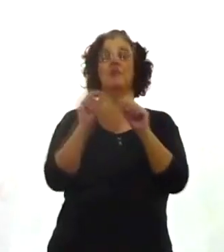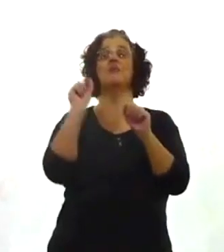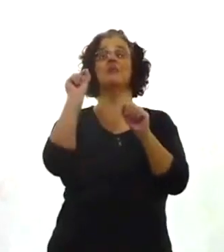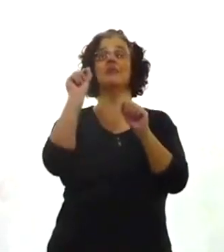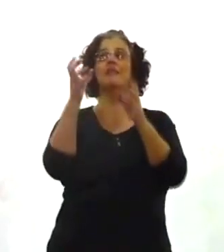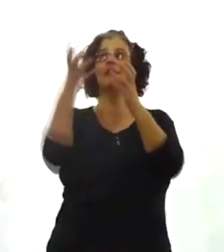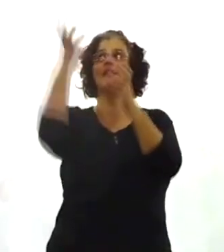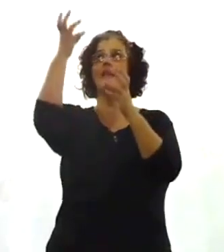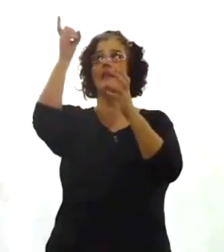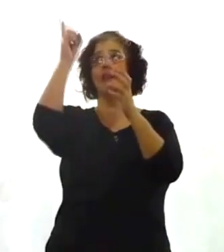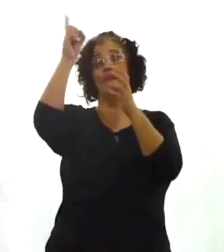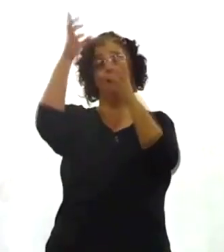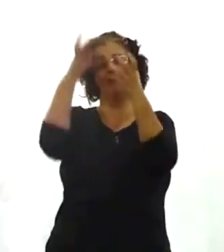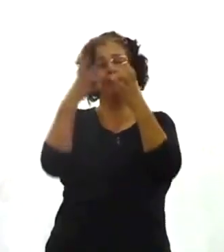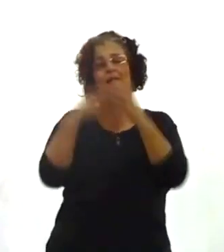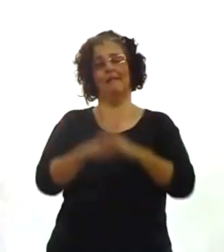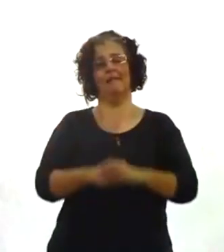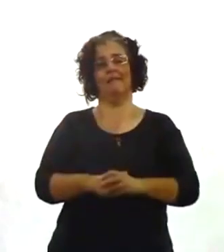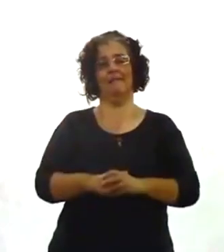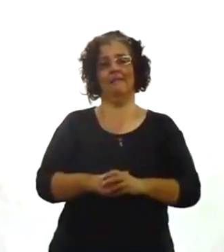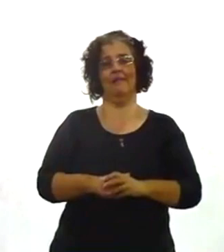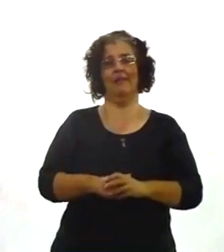diz uma coisa impressionante,